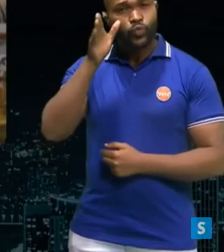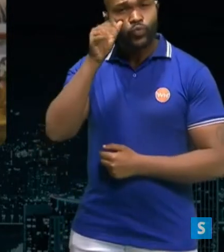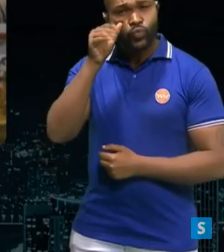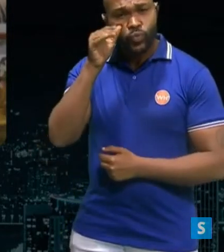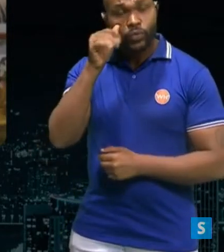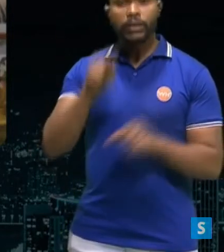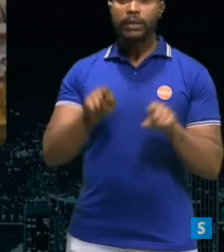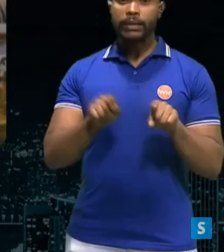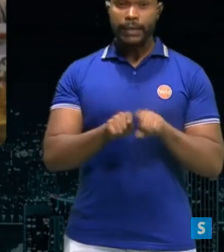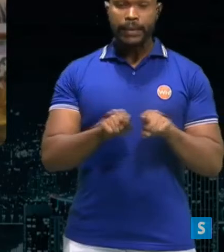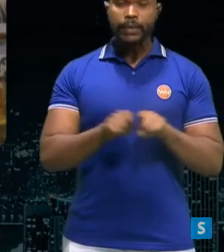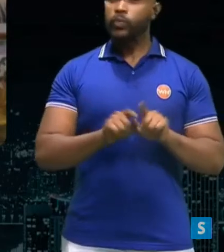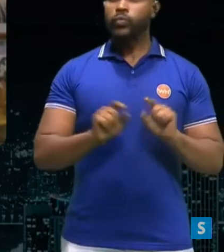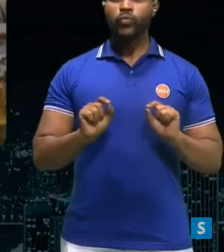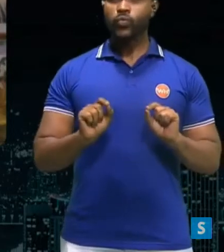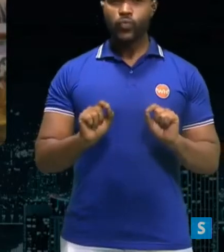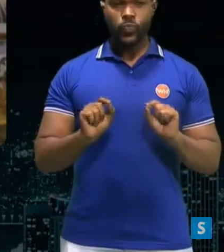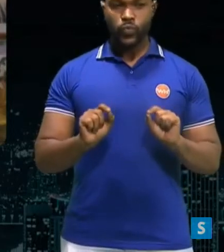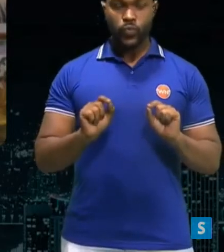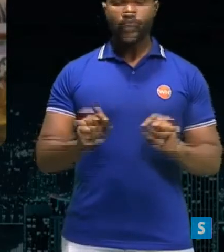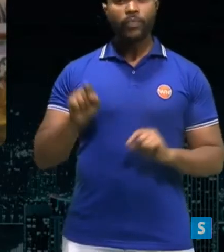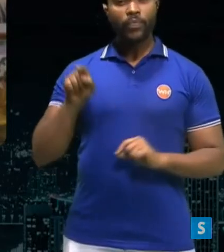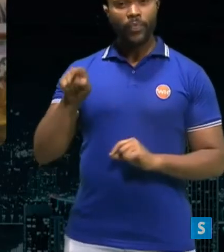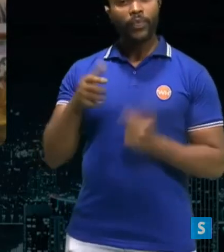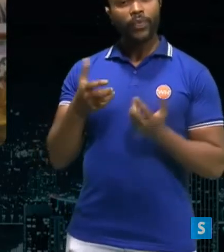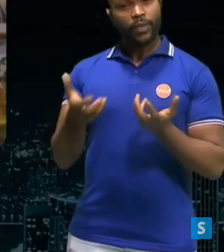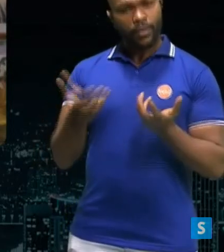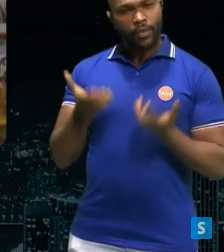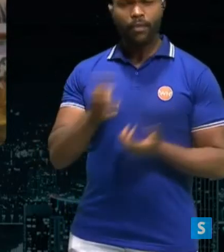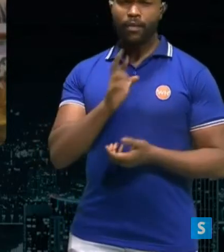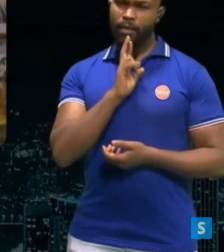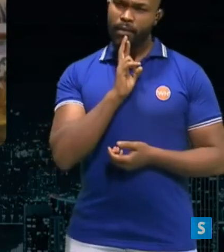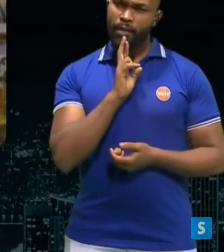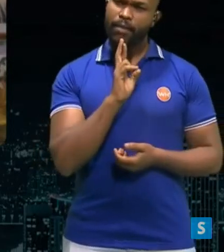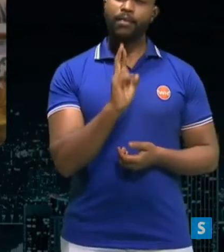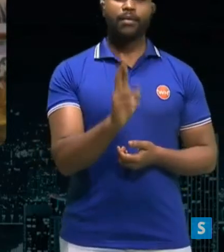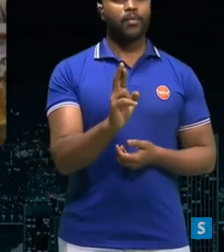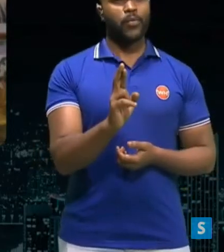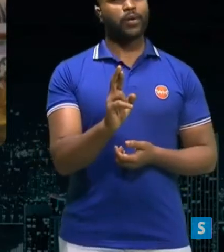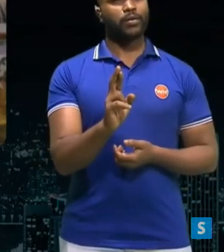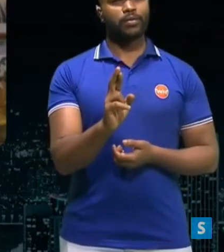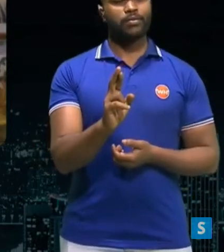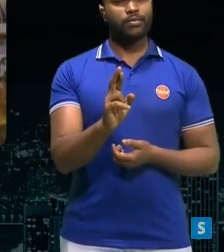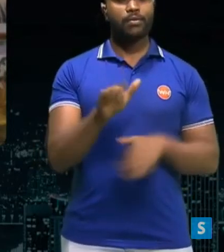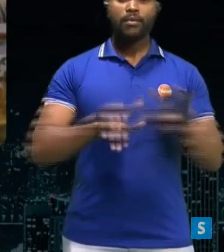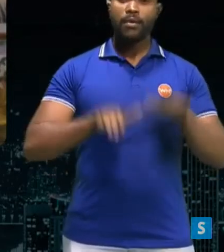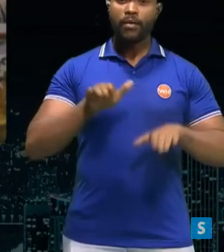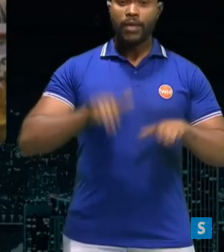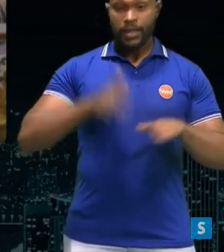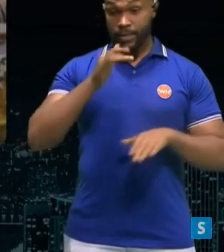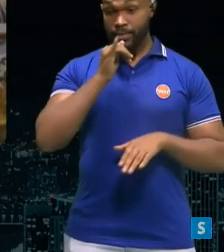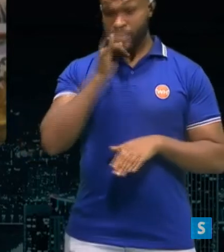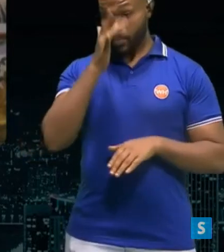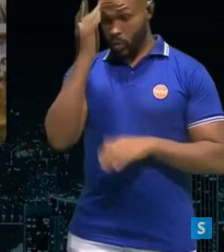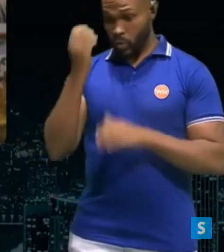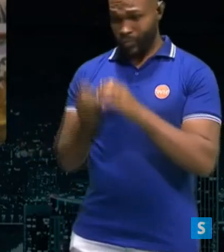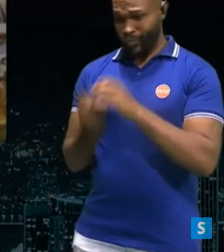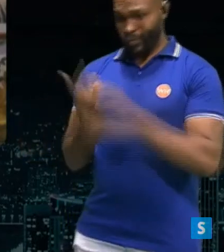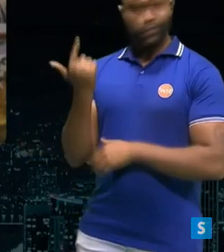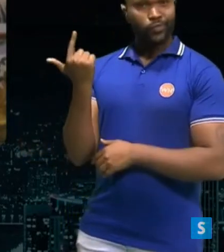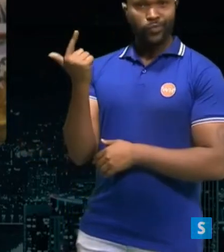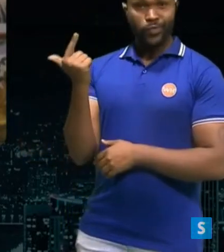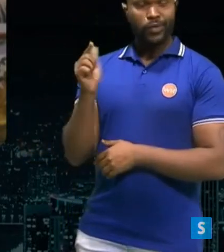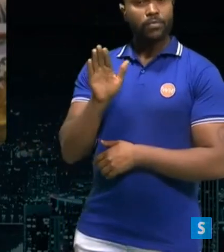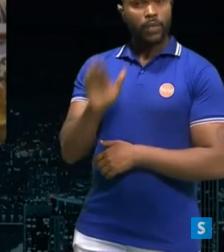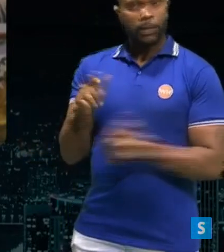e mais do que isso ele as costas realmente que às vezes o fundadores não tem ali